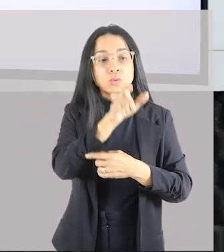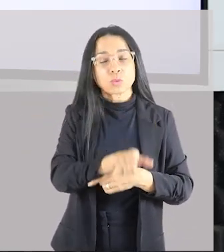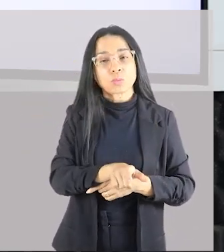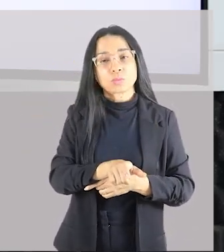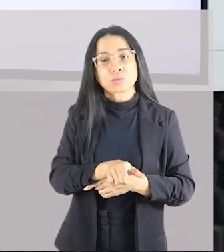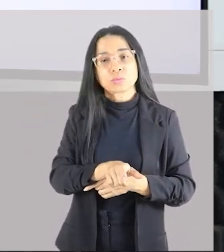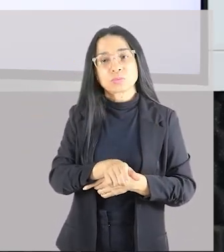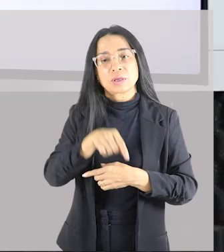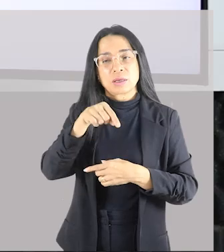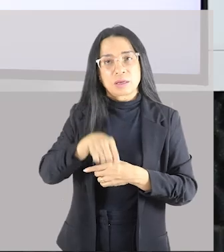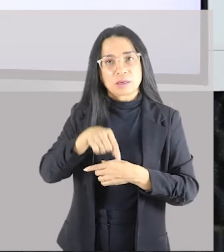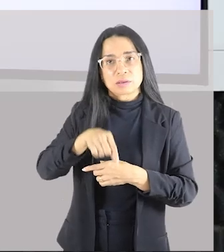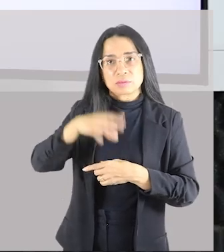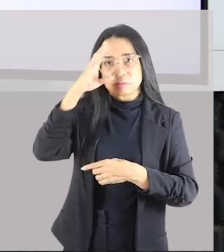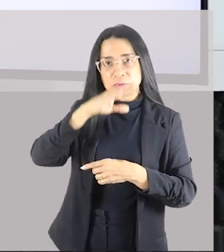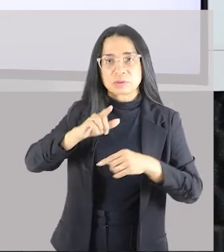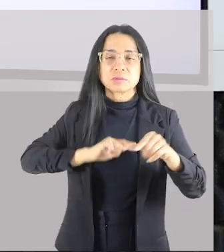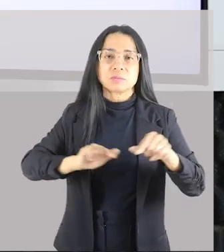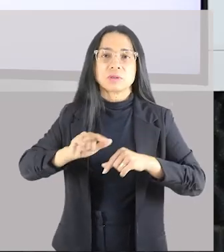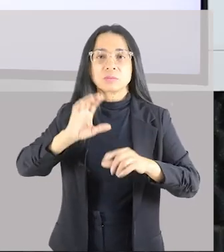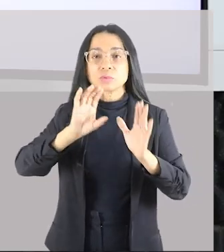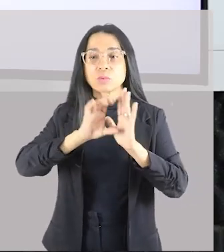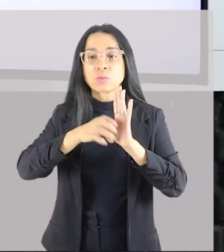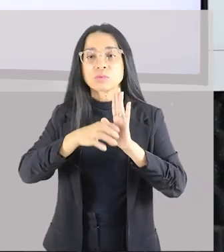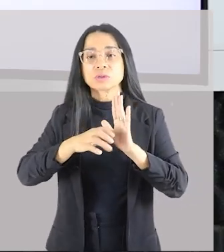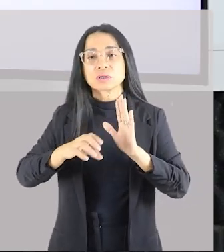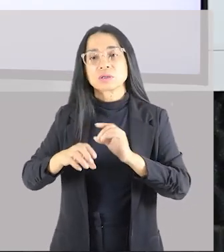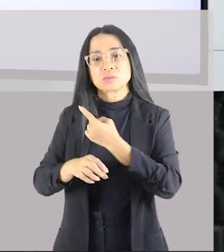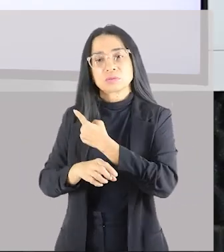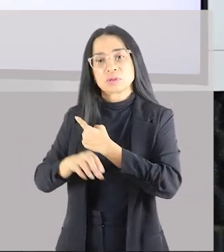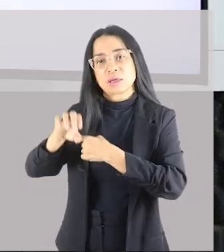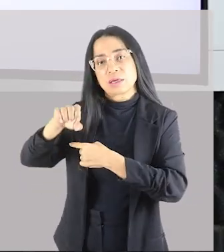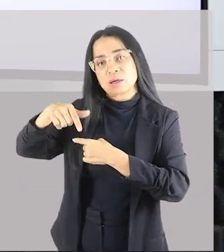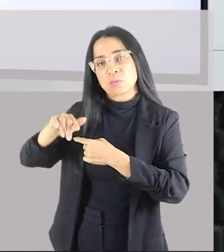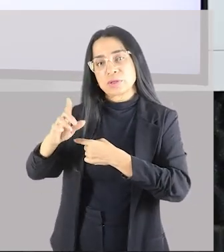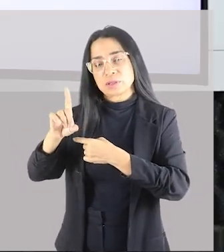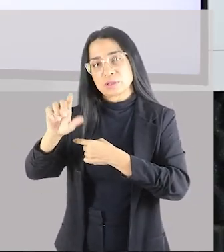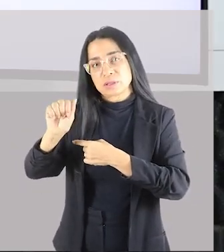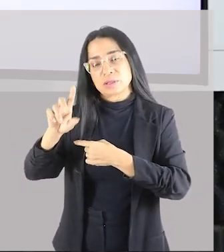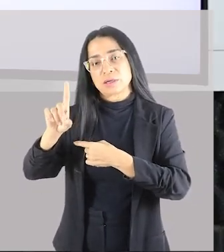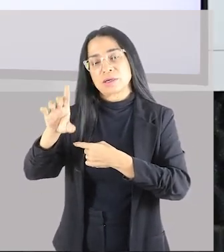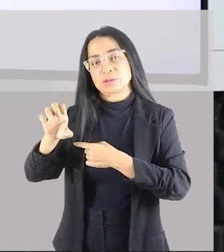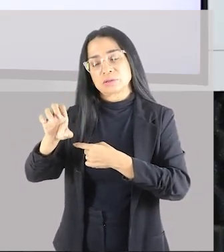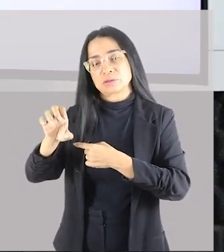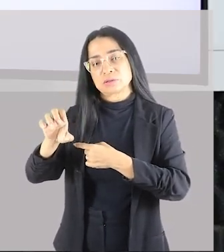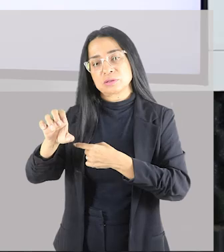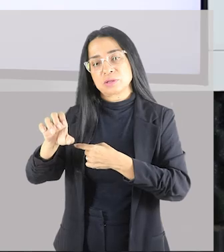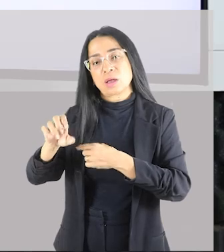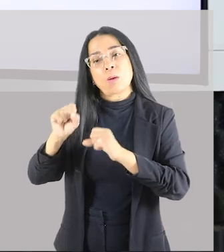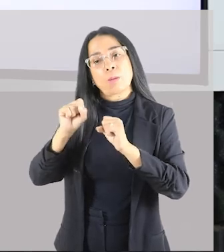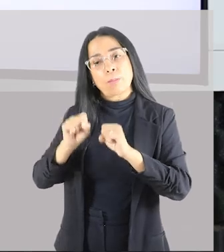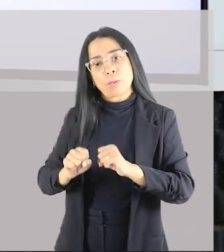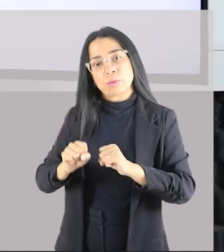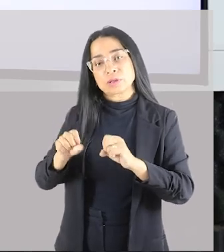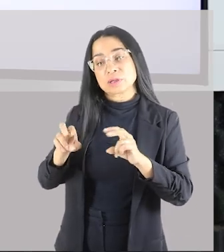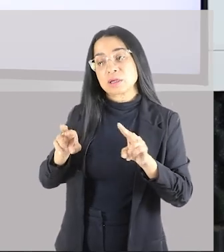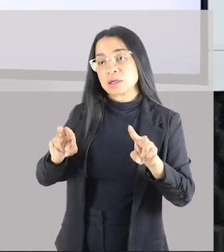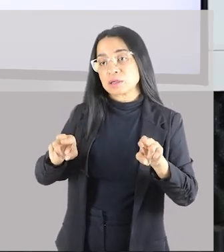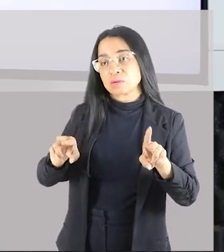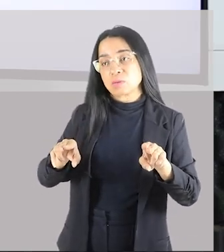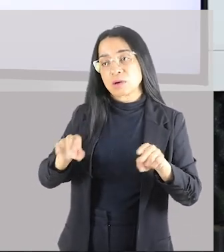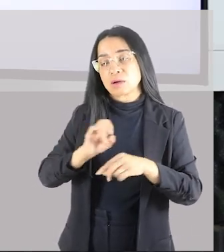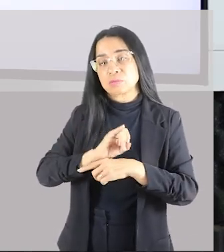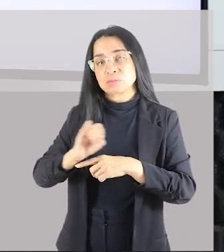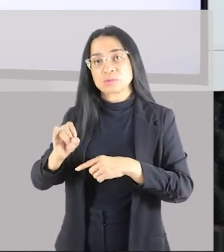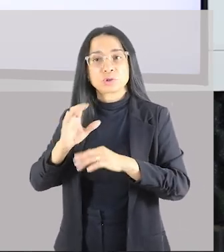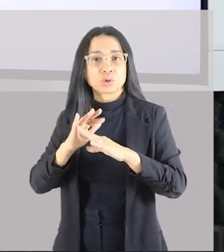com o conceito de equidade, porque você só pode ser igual e só pode agir com justiça se todo mundo partir